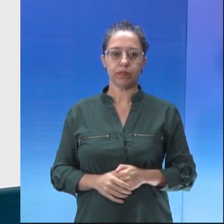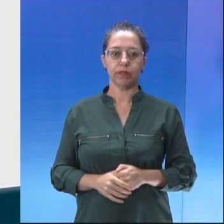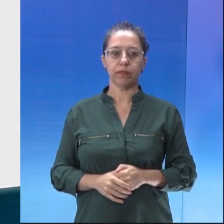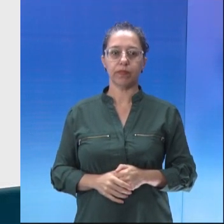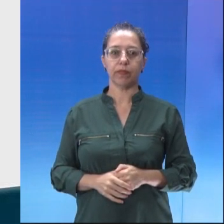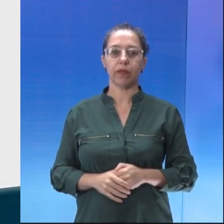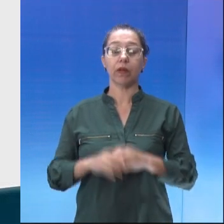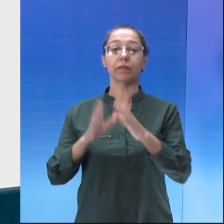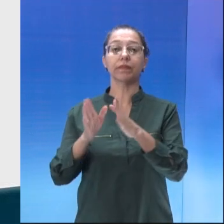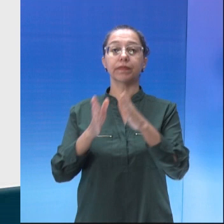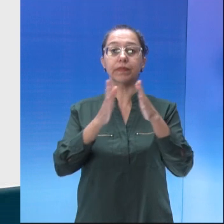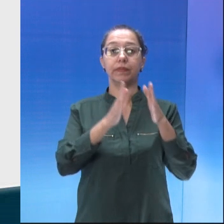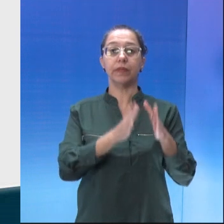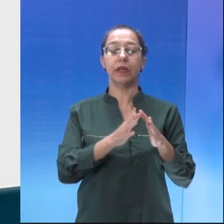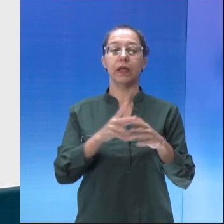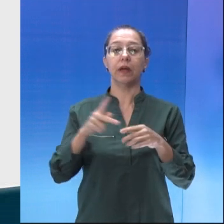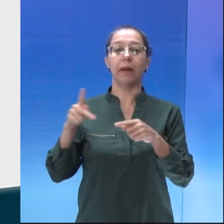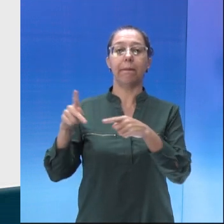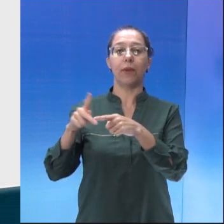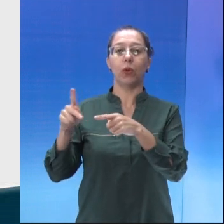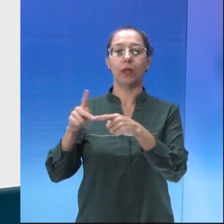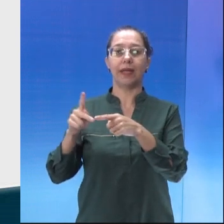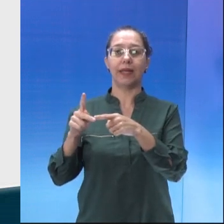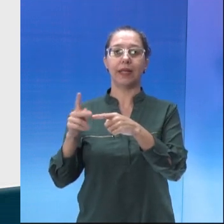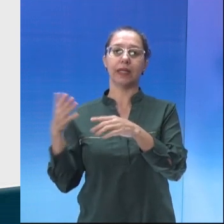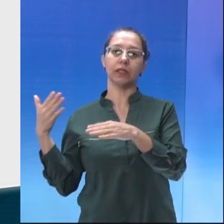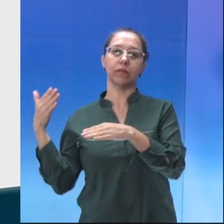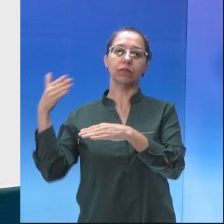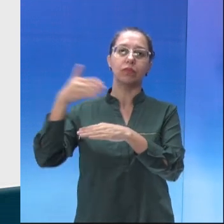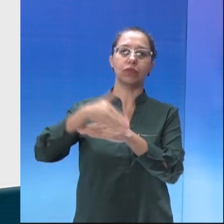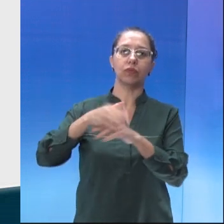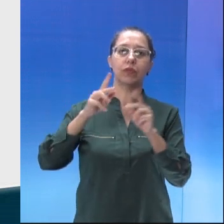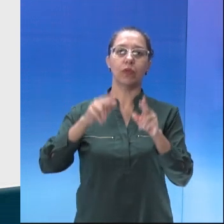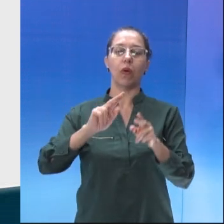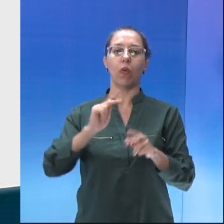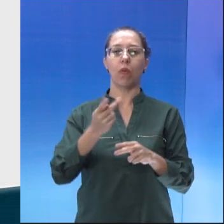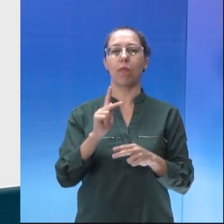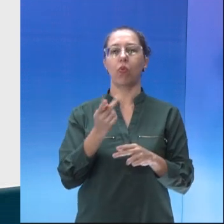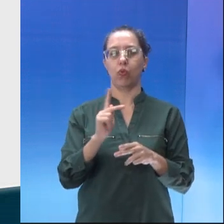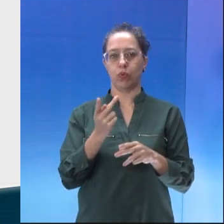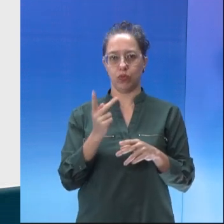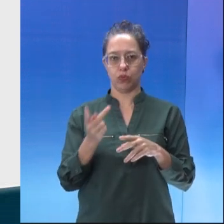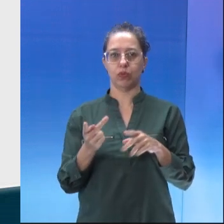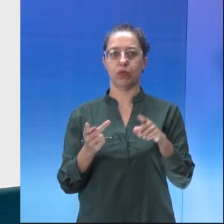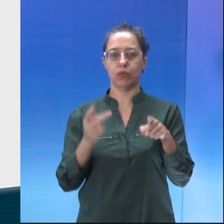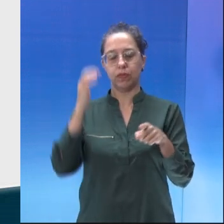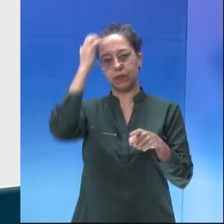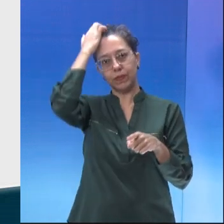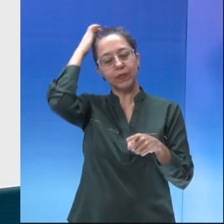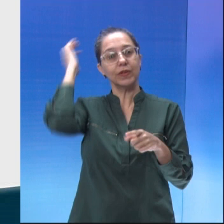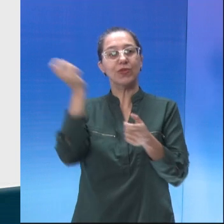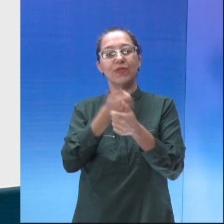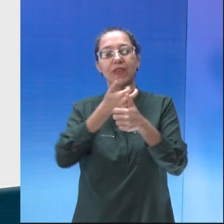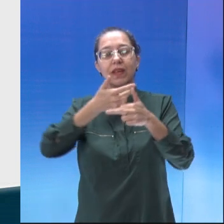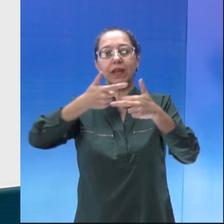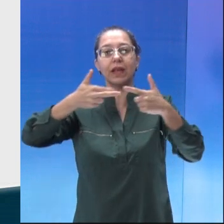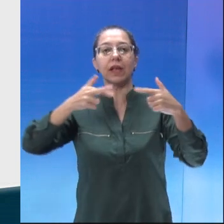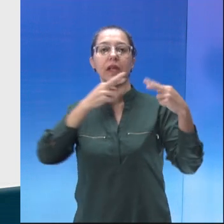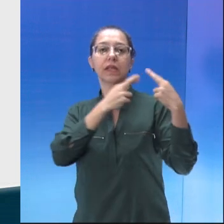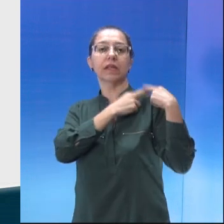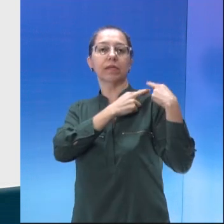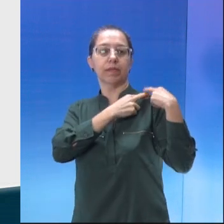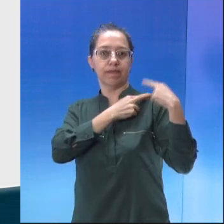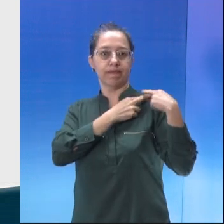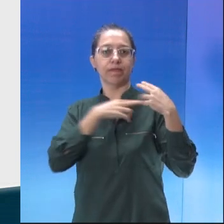As proteínas também elas atuam como hormônios. Elas têm as mais diversas funções do nosso corpo atuando como os